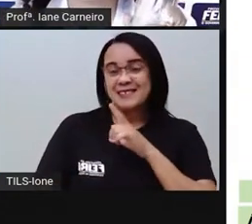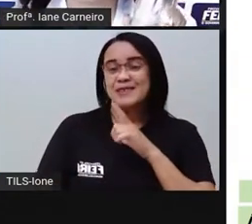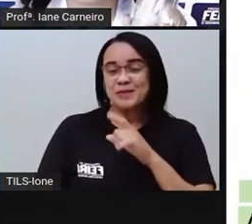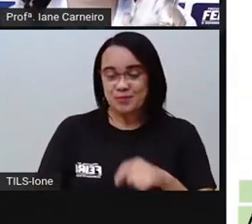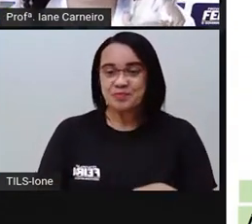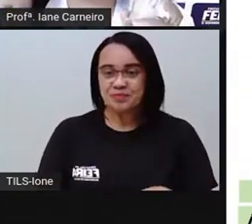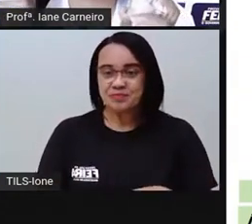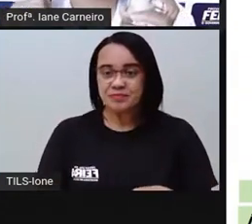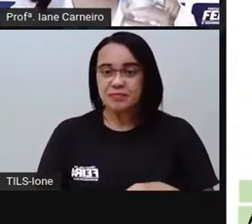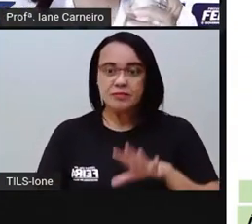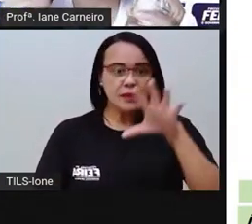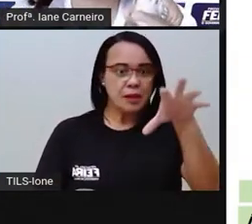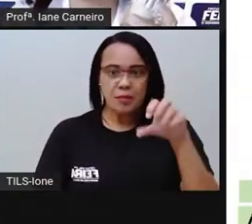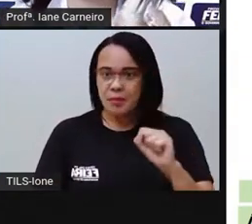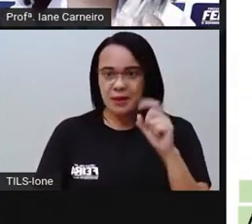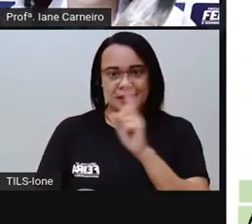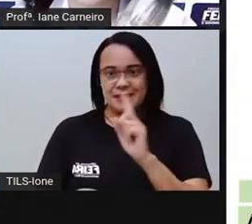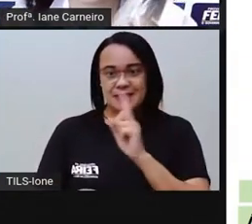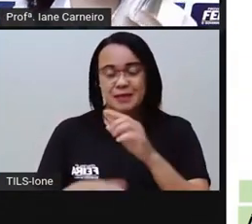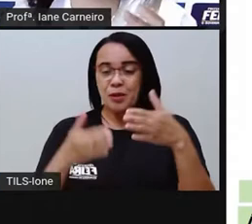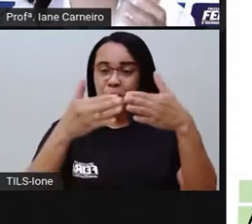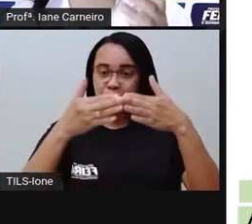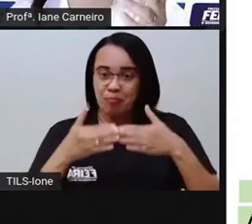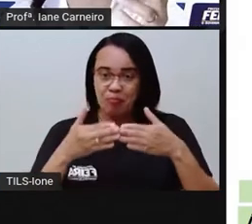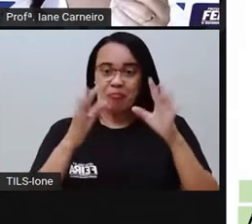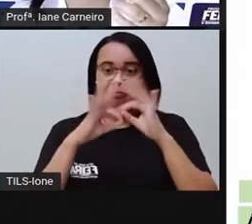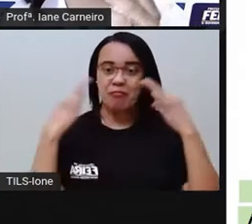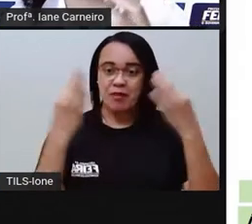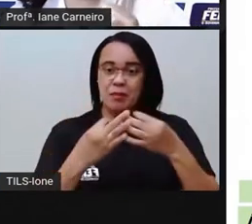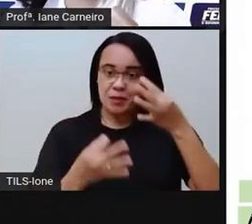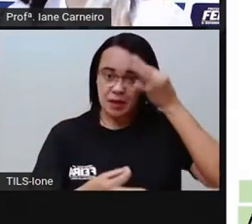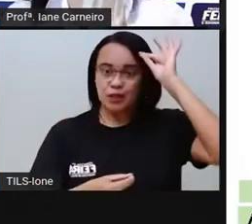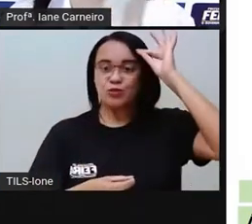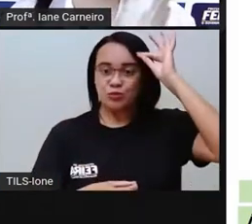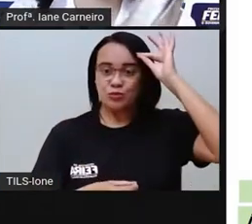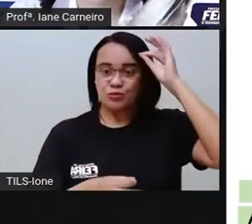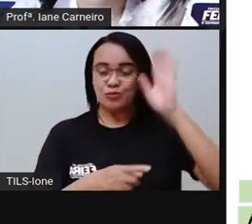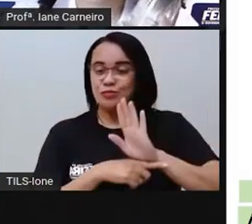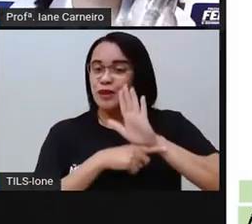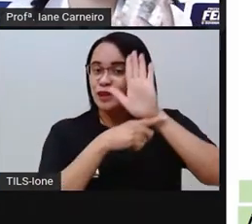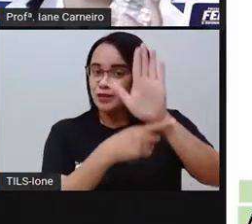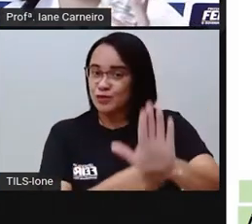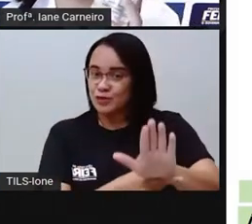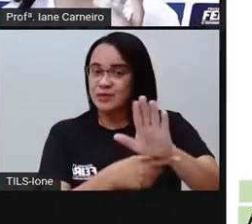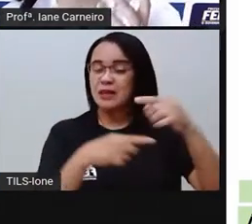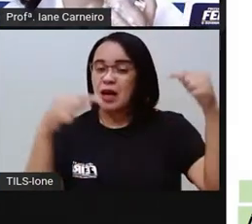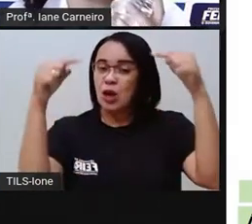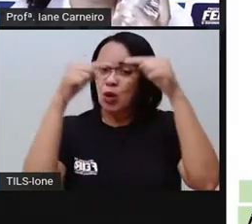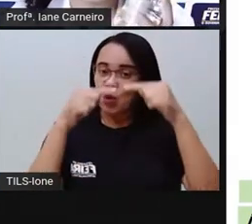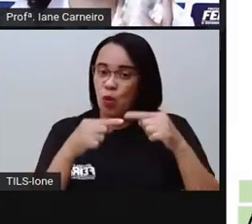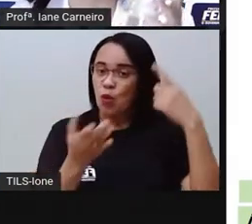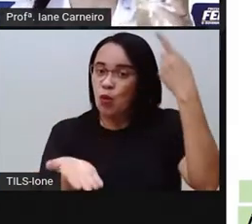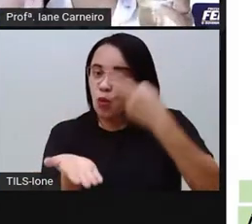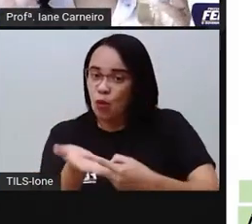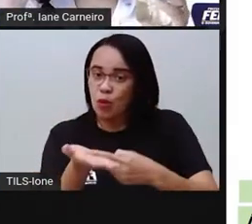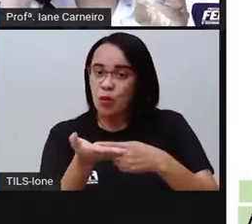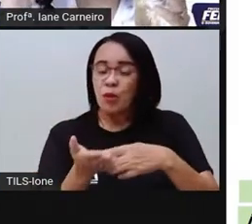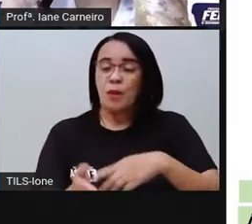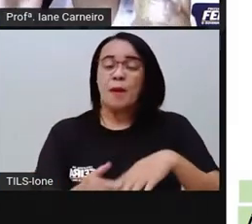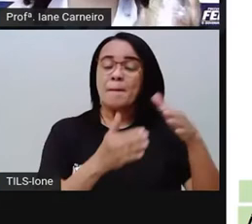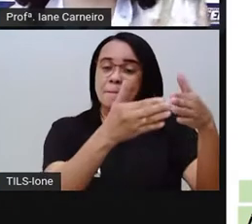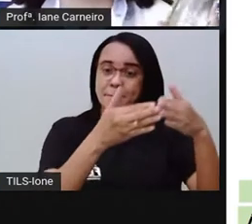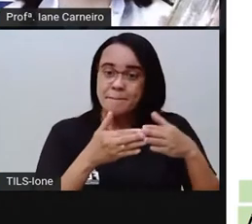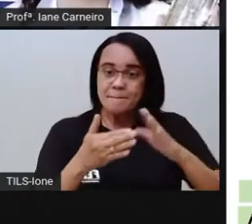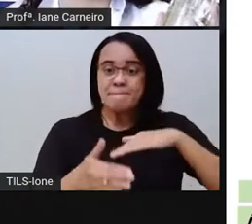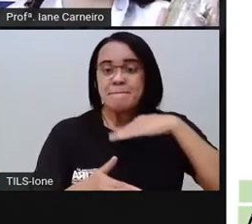falou nas aulas anteriores, né, de que a gente precisa combinar, né, com a mamãe, pedir a ajuda dela. Então, pede um